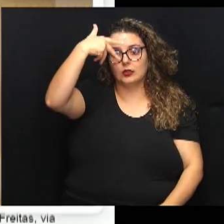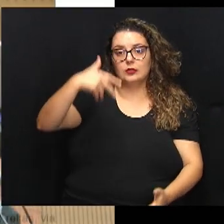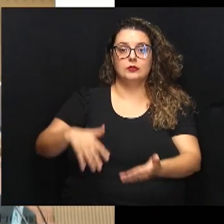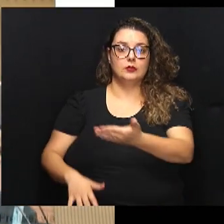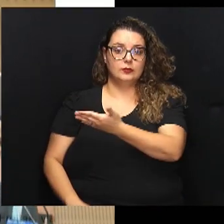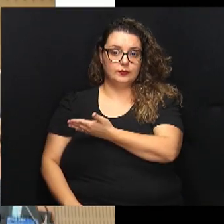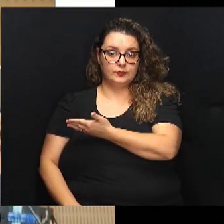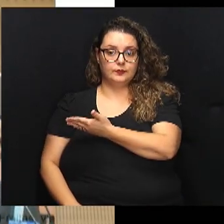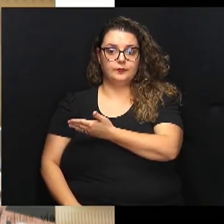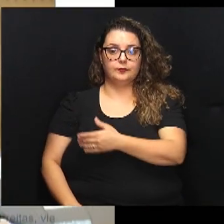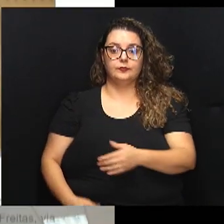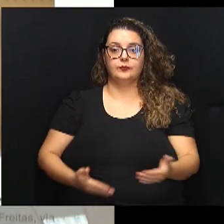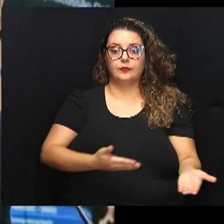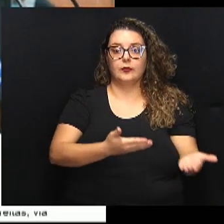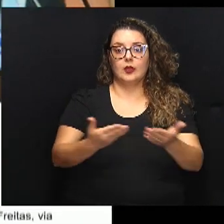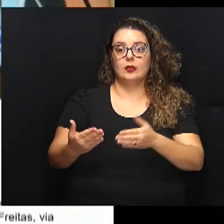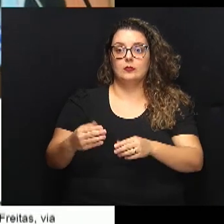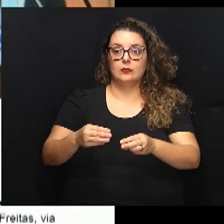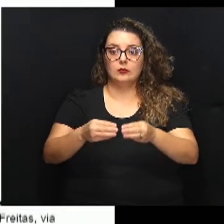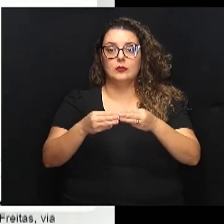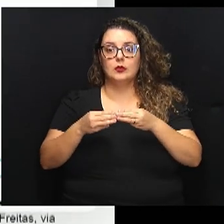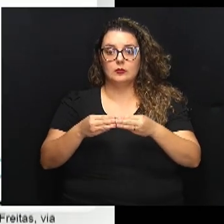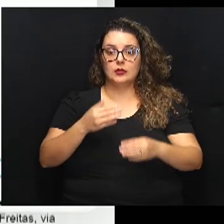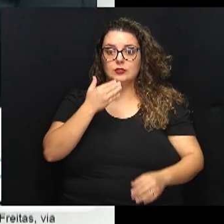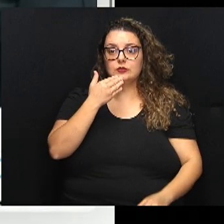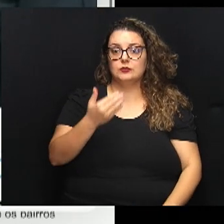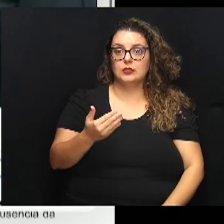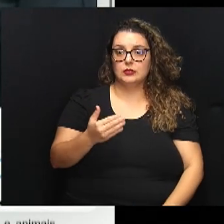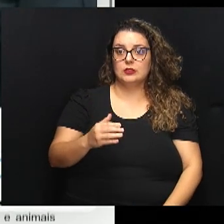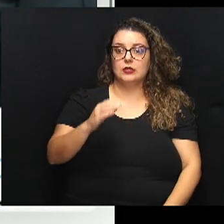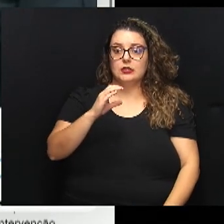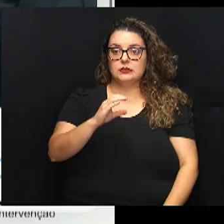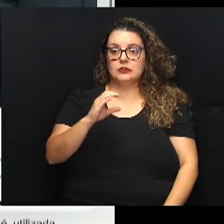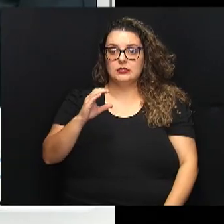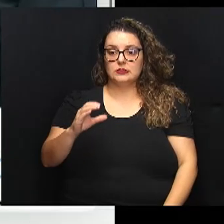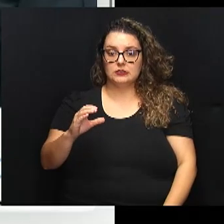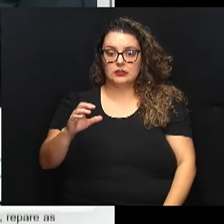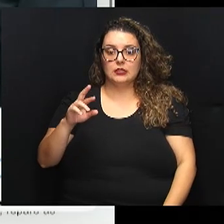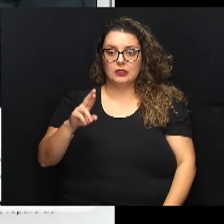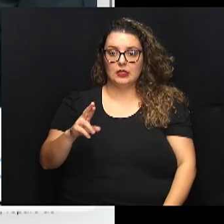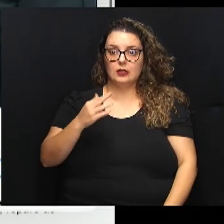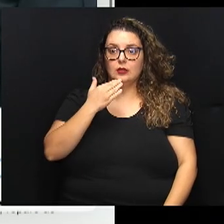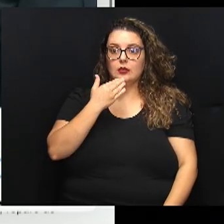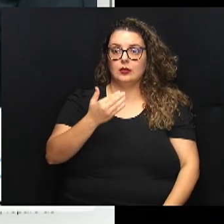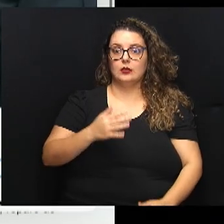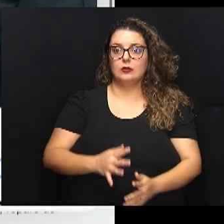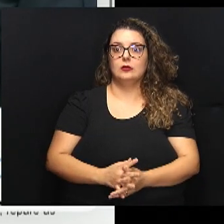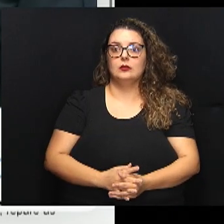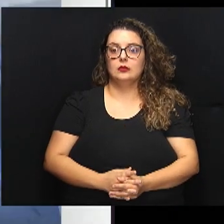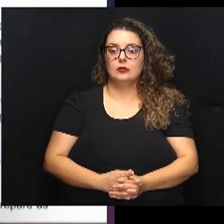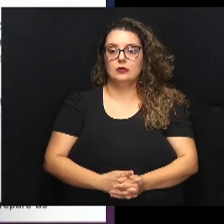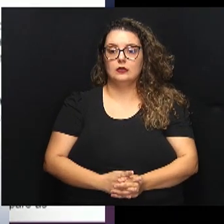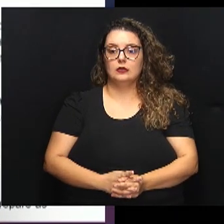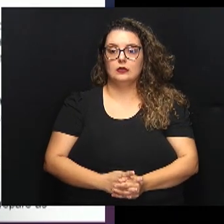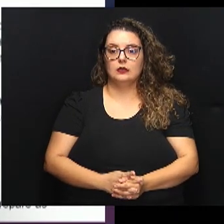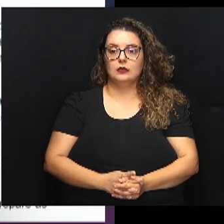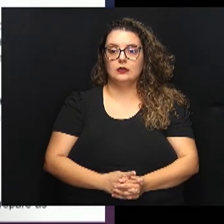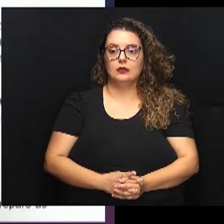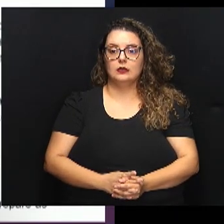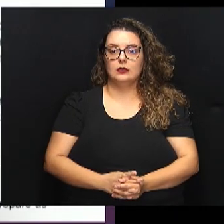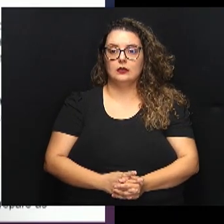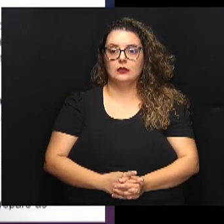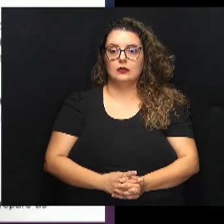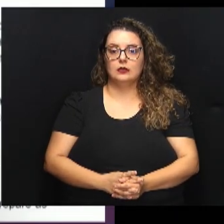Farmadic apresentou uma moção de apelo à CCR, pedindo aí, olha só,